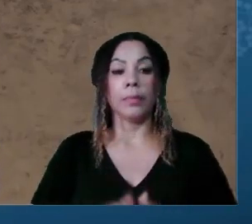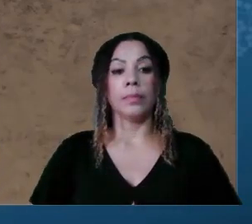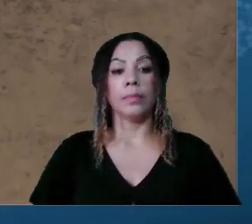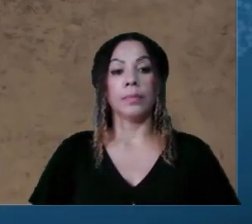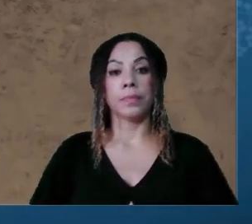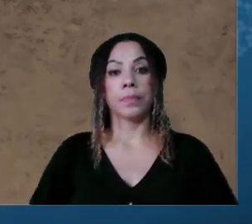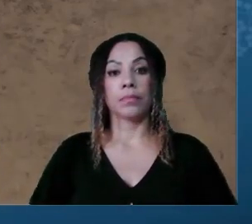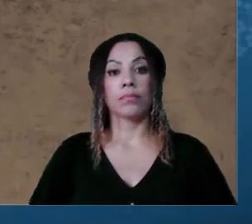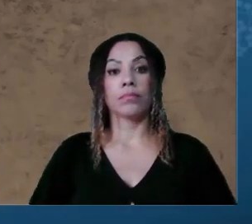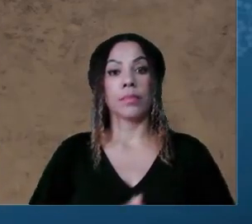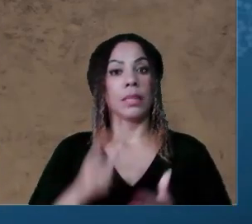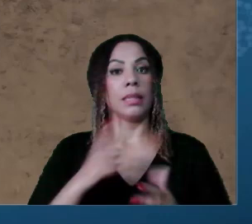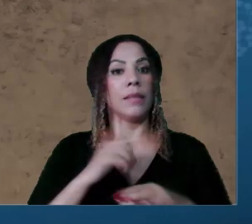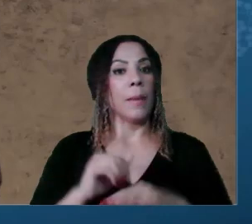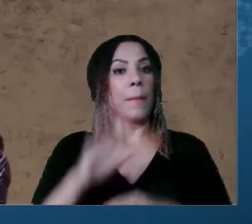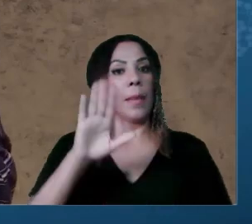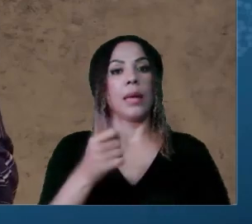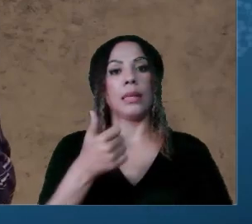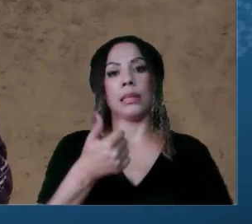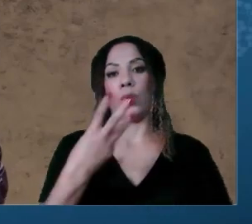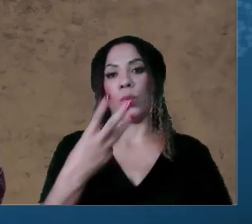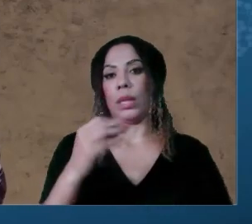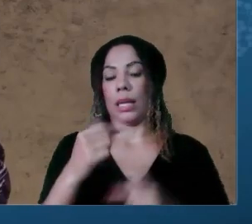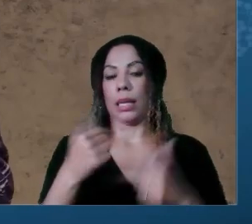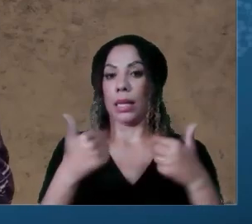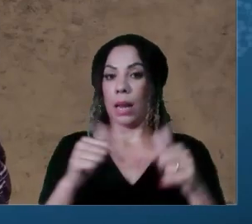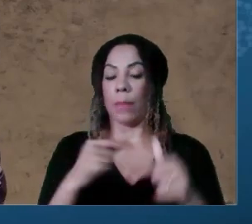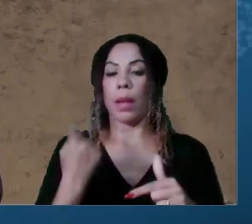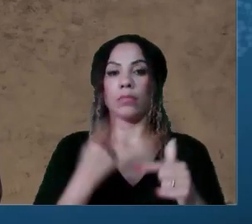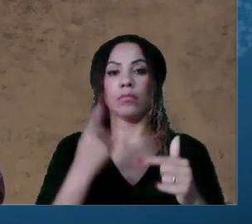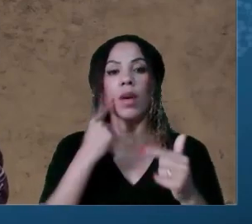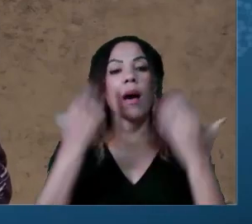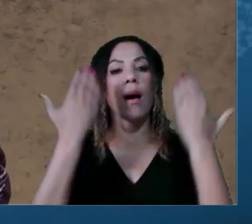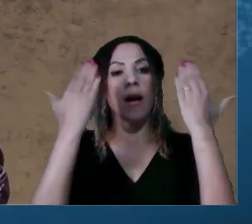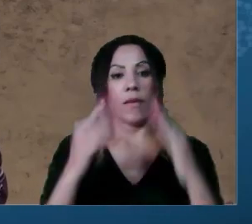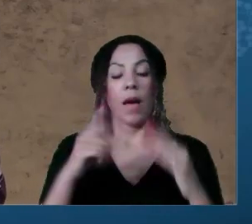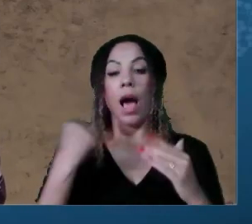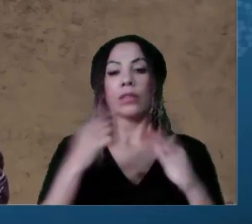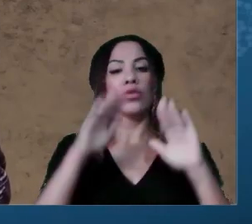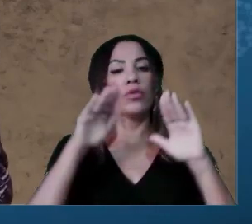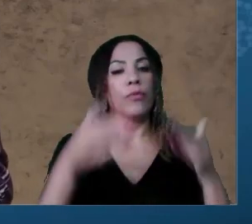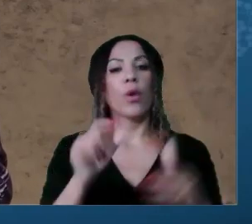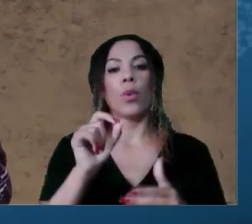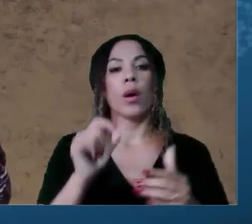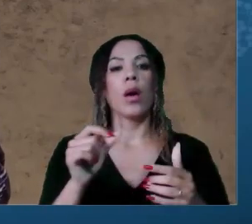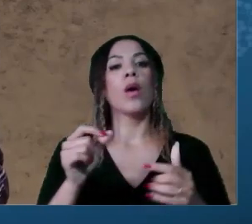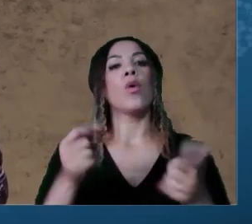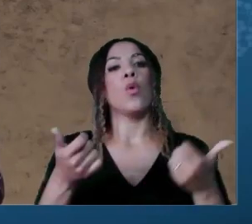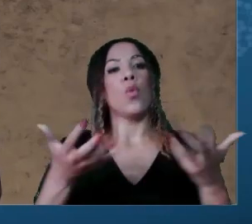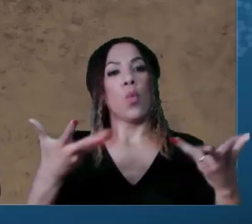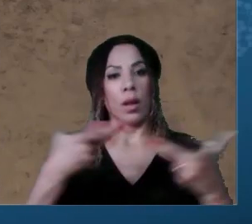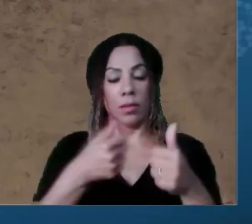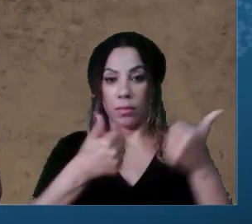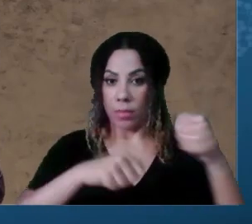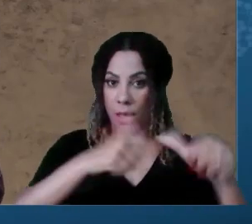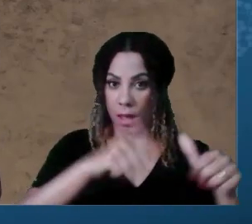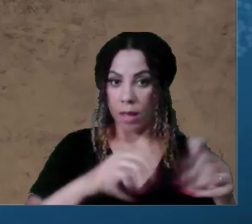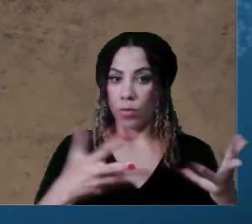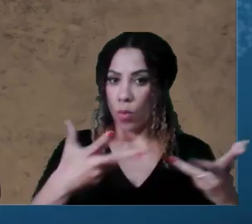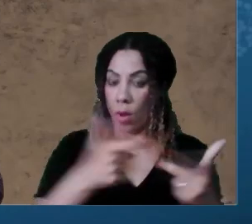Foram mais de 130 trabalhos que a gente avaliou, a gente focou em qualidade, que foram